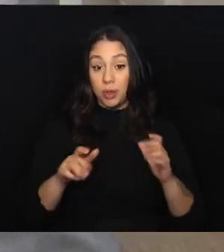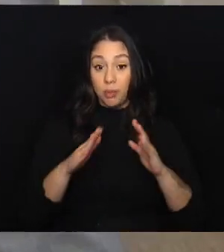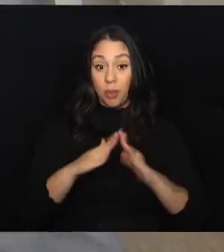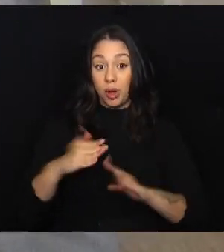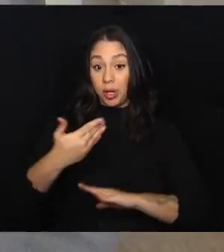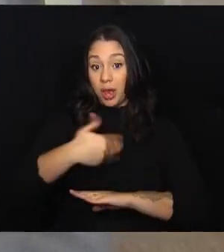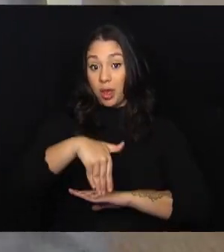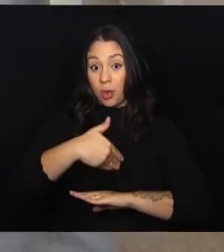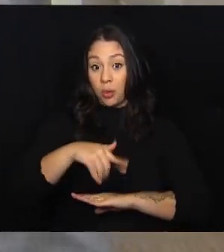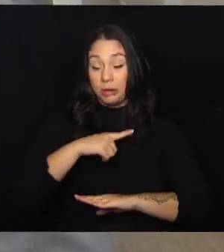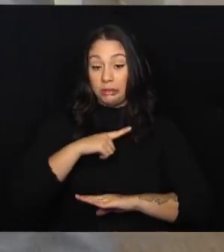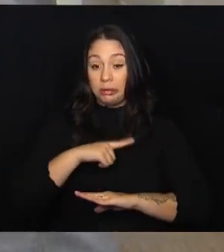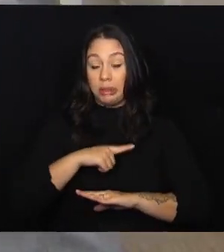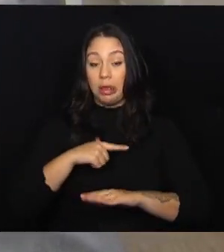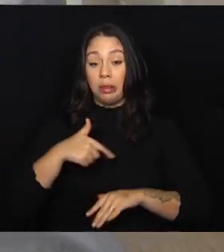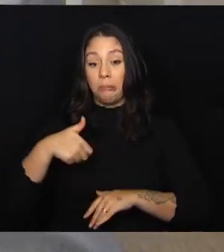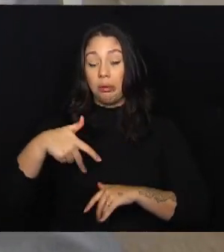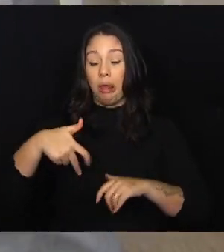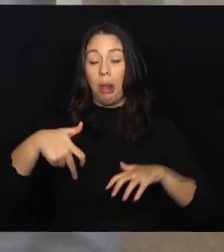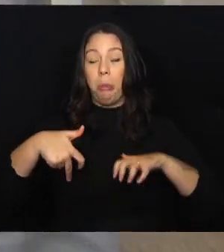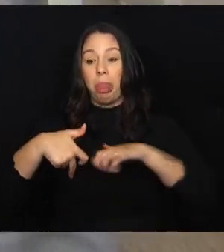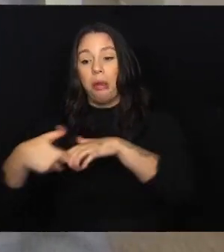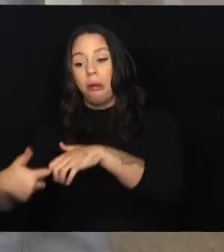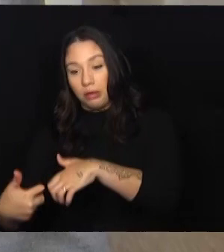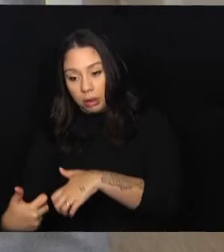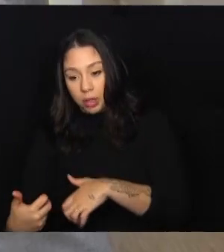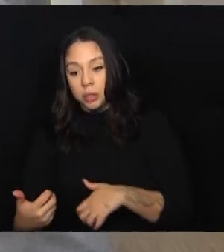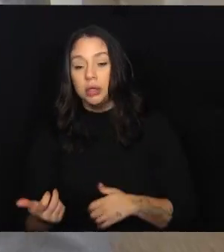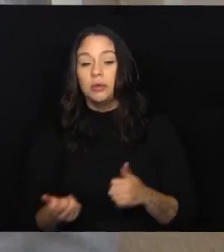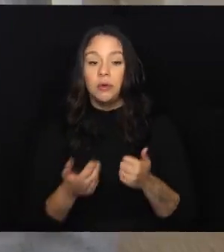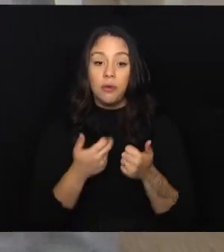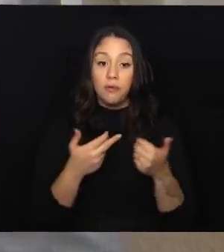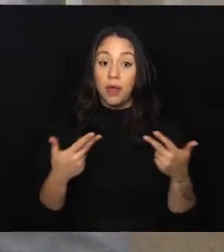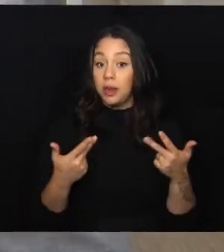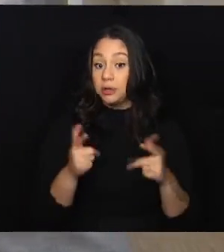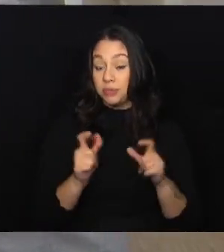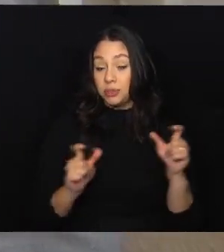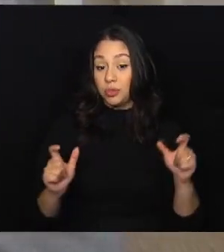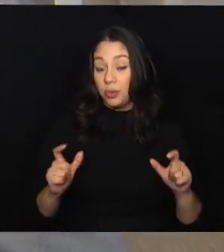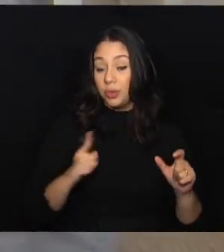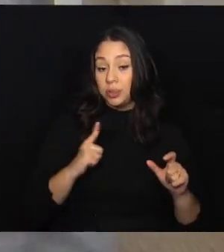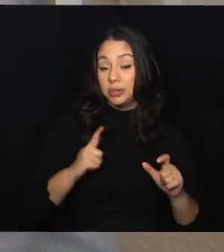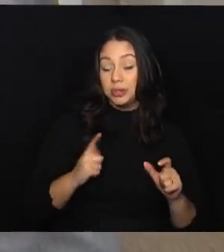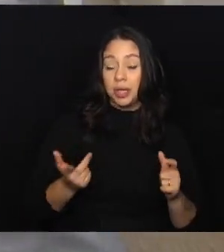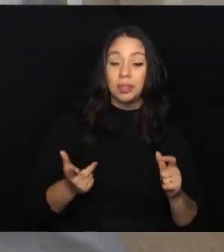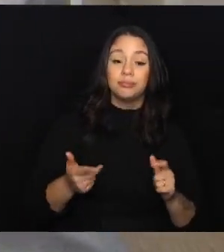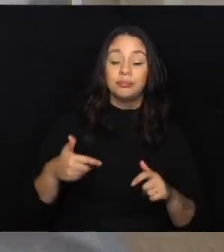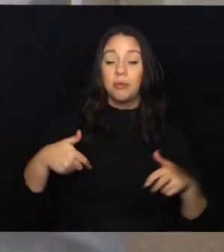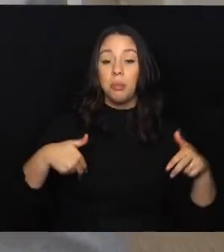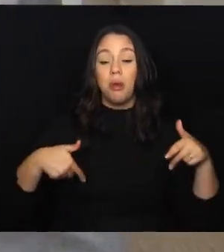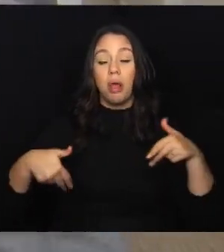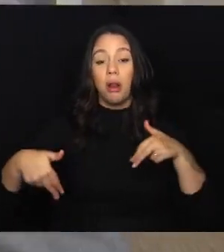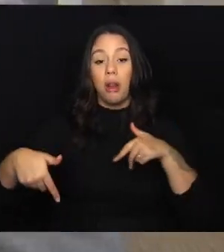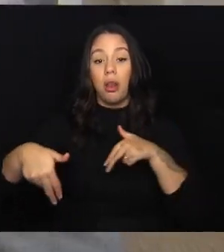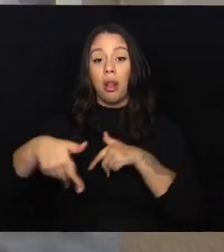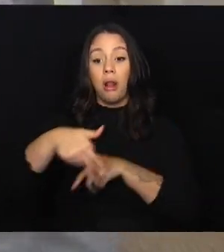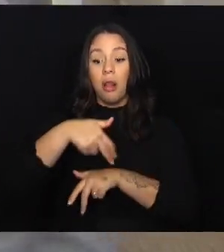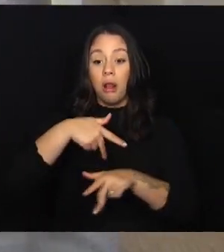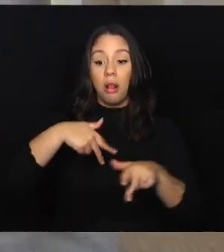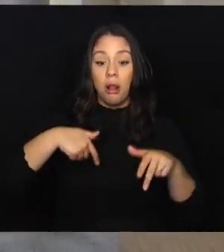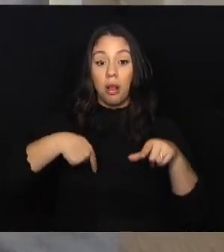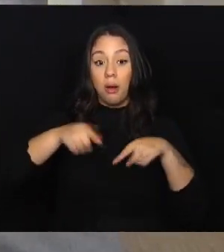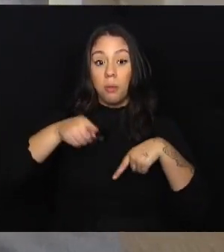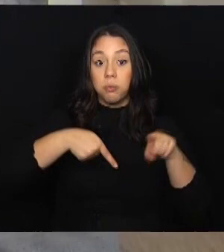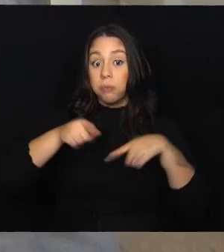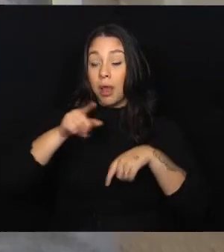moradores de rua que estavam sendo atropelados nas rodovias Então muitos ficam as vezes transitando nas